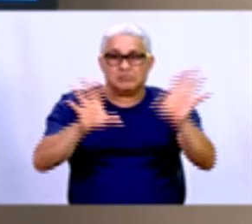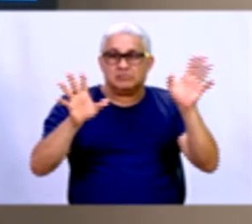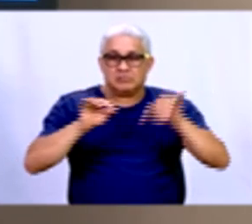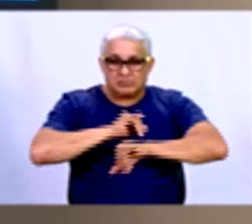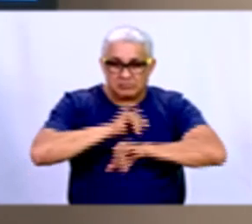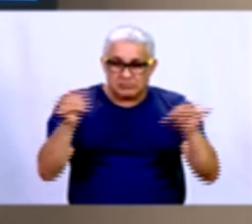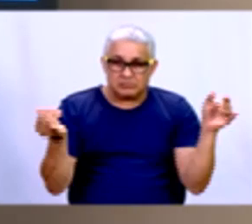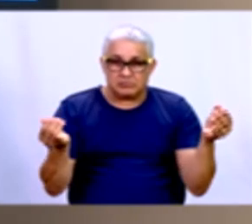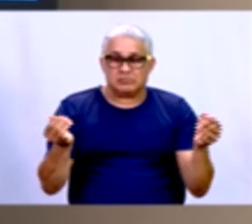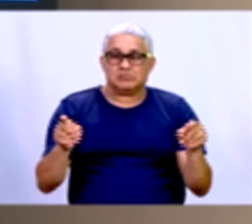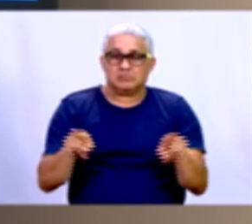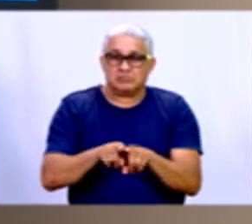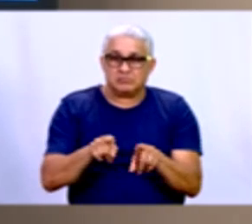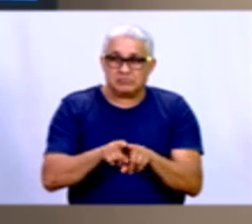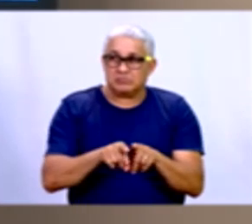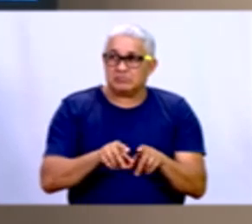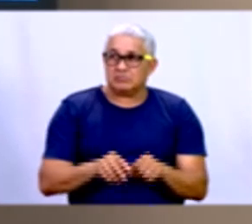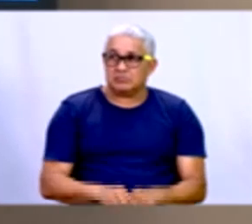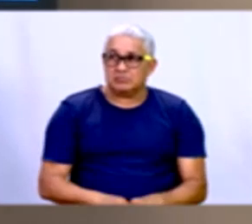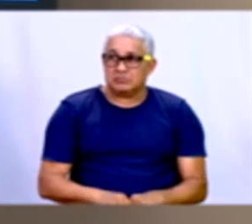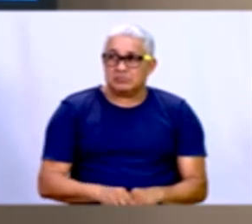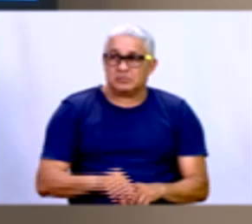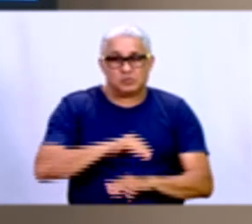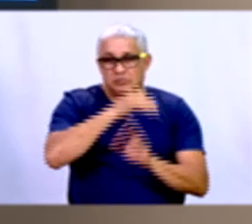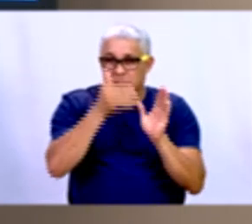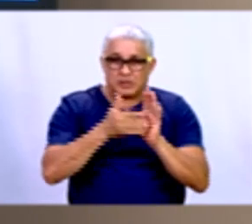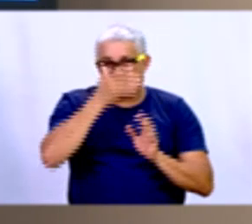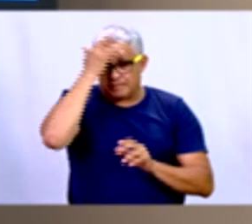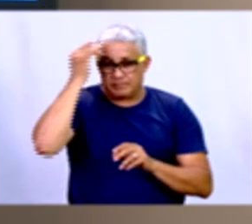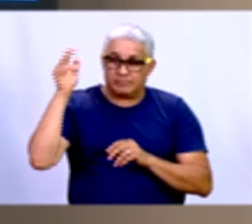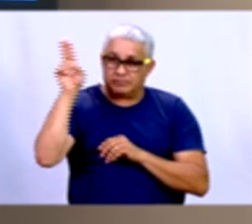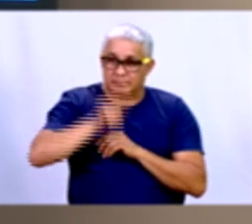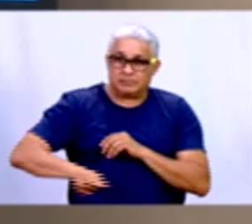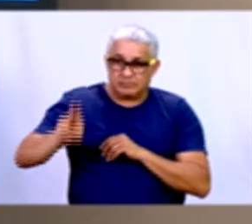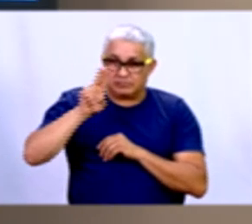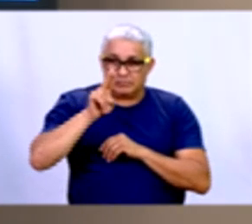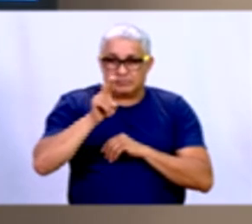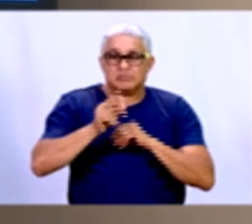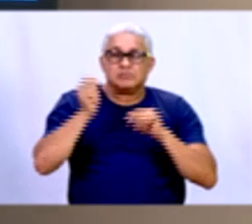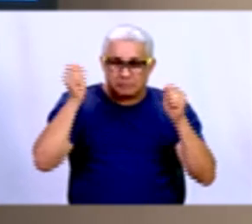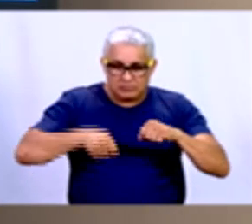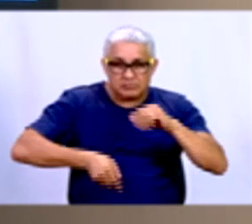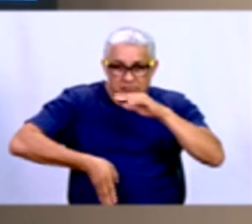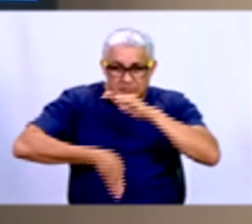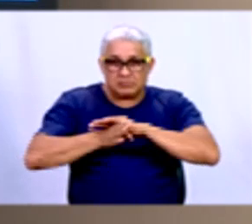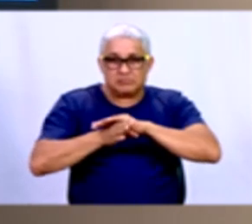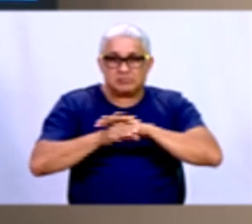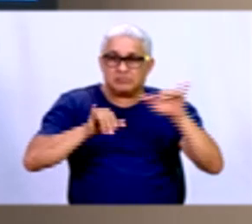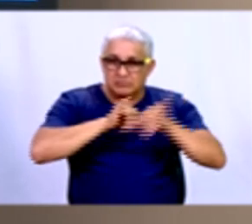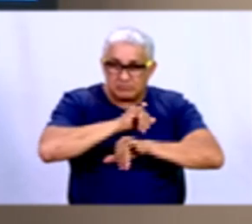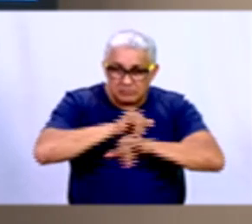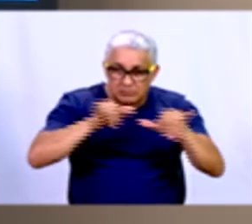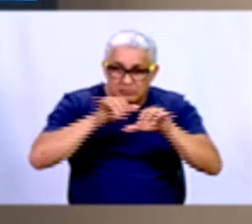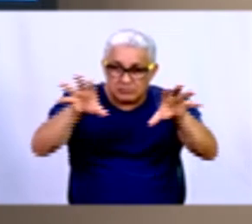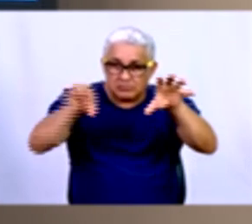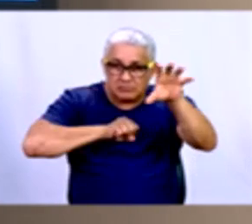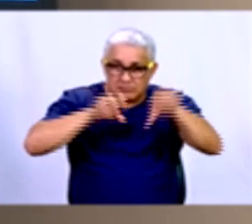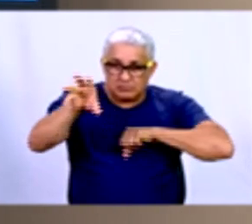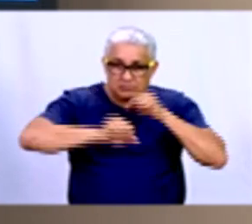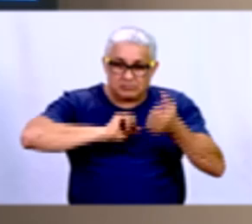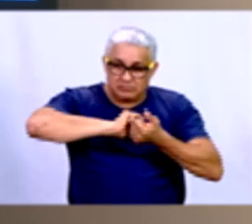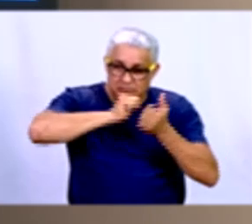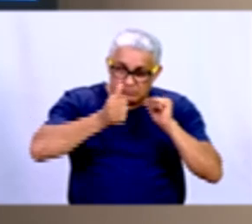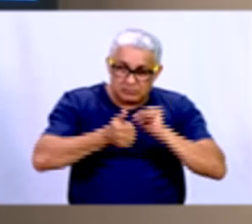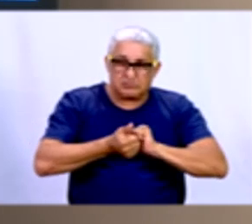sejam dispostas de modo que todas as pessoas que vão utilizar tenham acesso a essas mesmas informações de forma